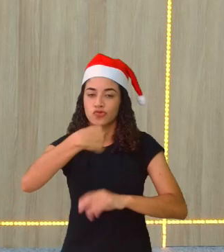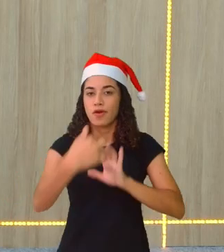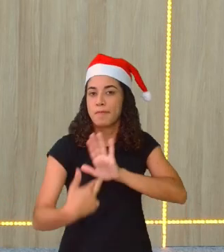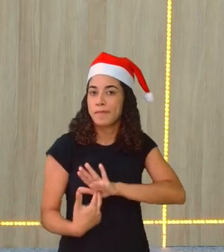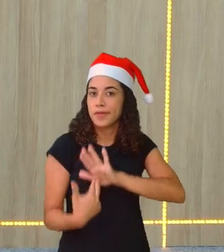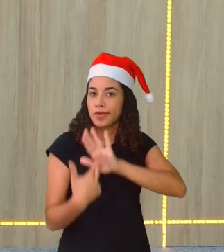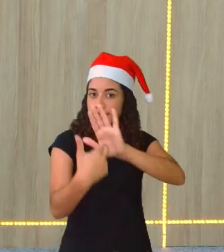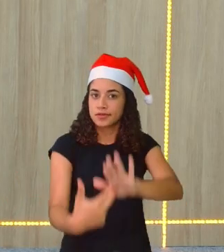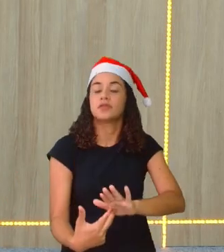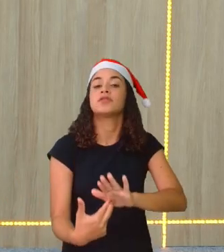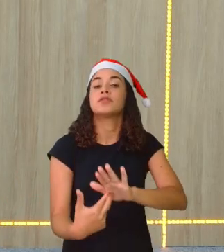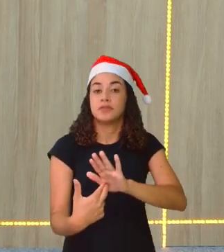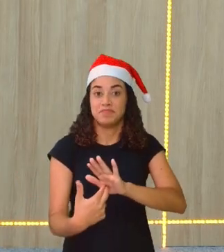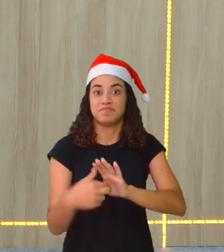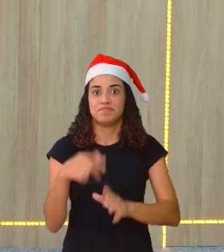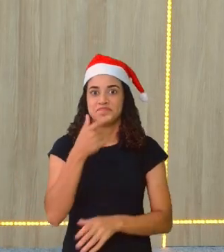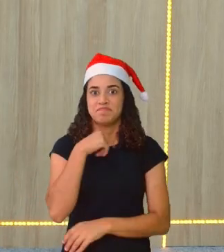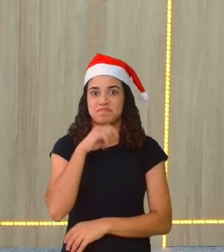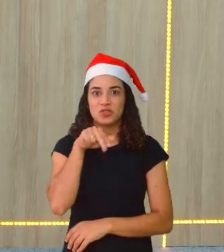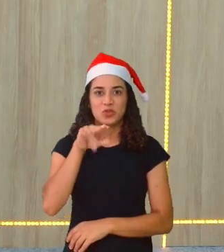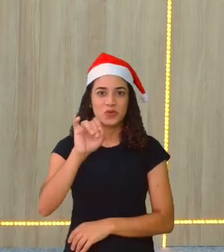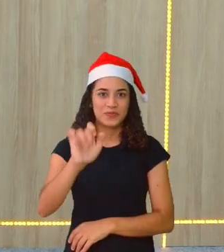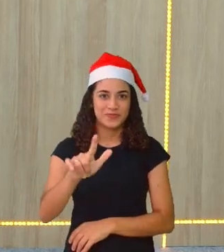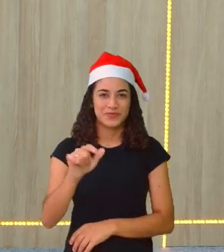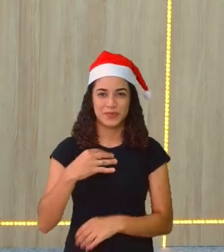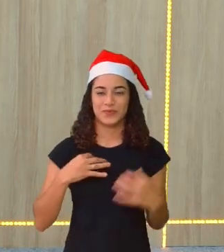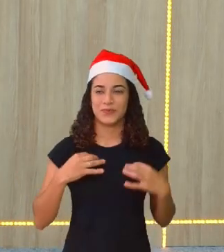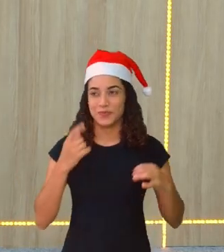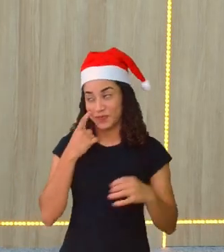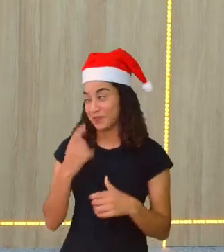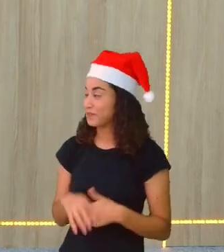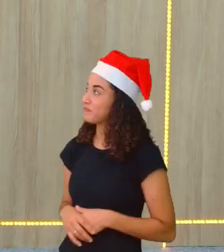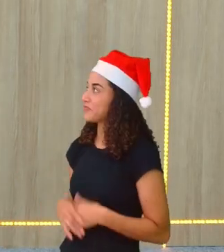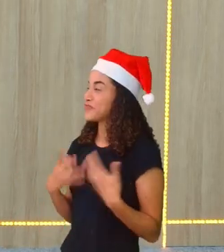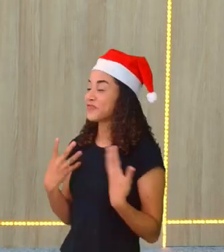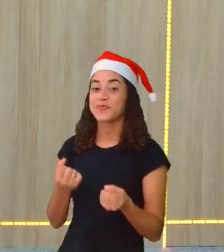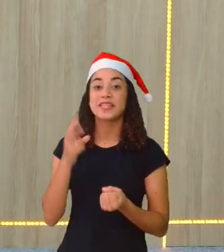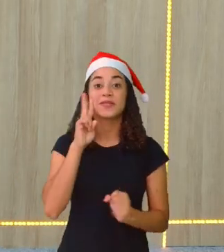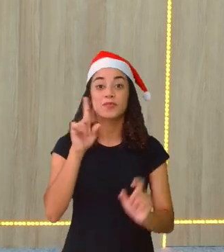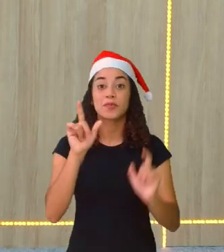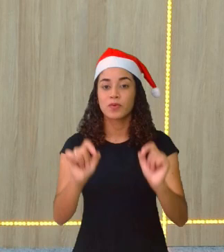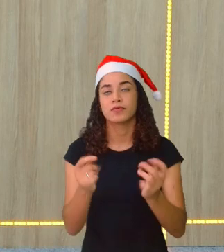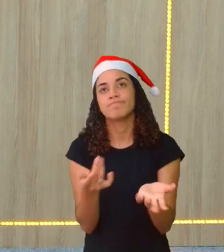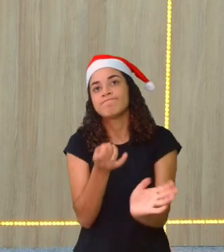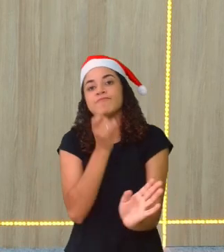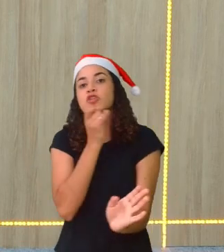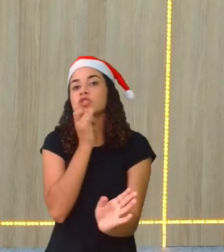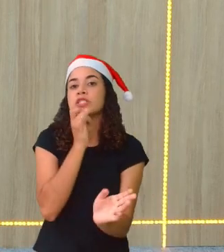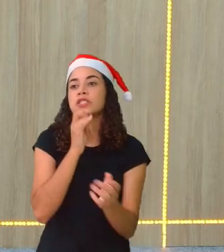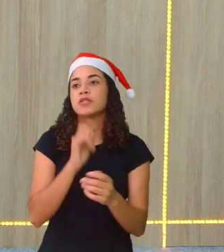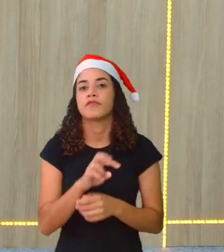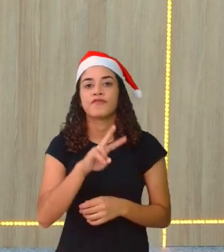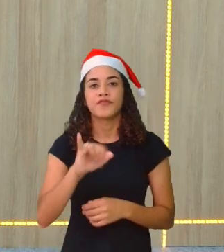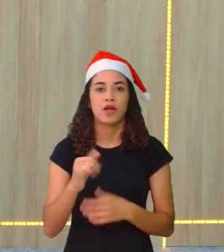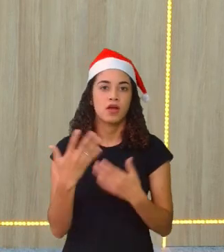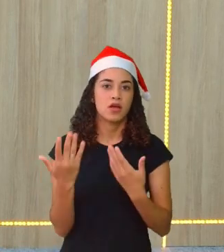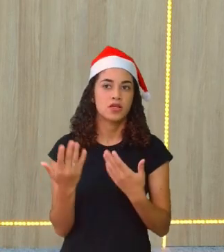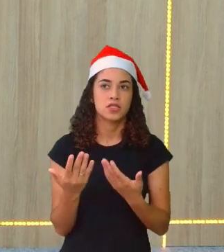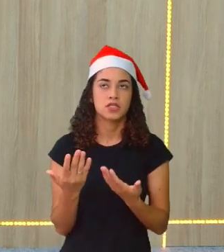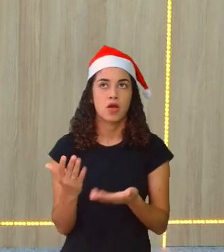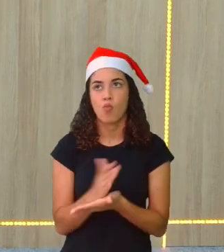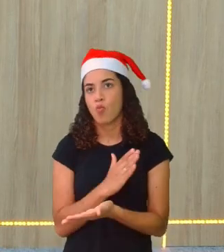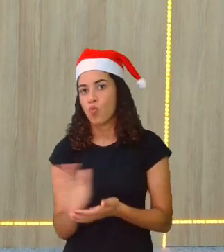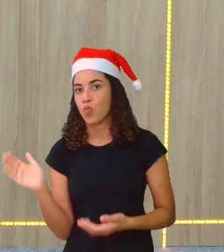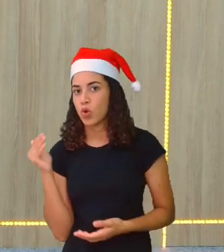o Papai Noel com essas vestes, né? Vamos lembrar, por exemplo, você que frequenta, né,